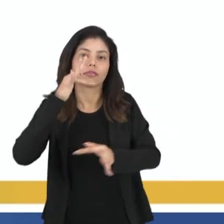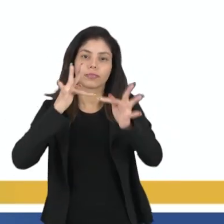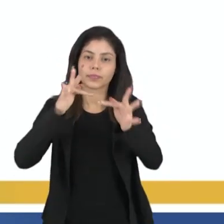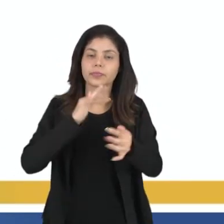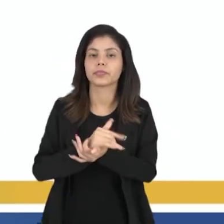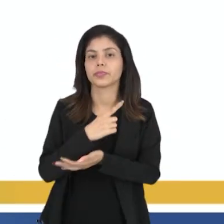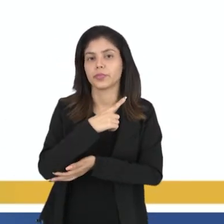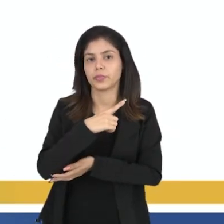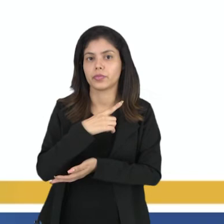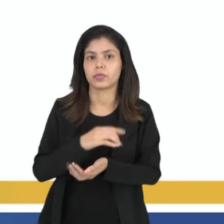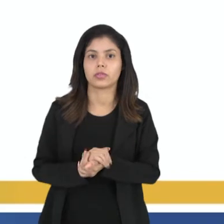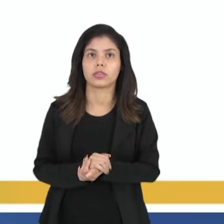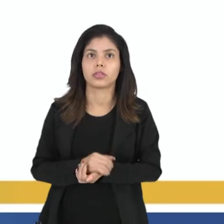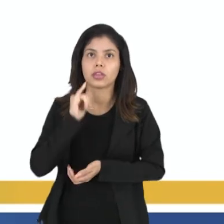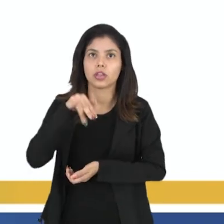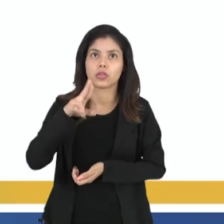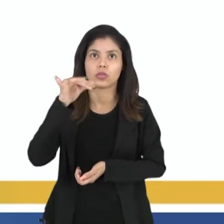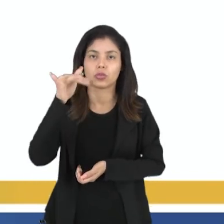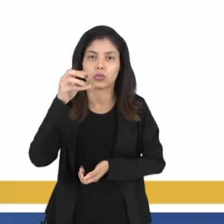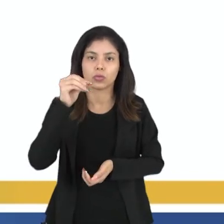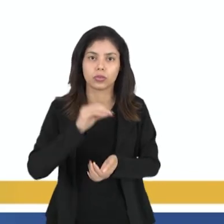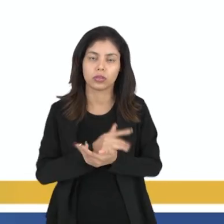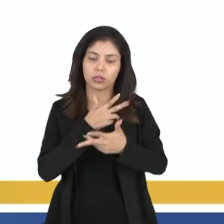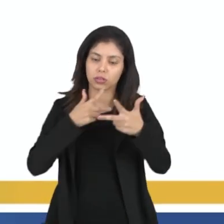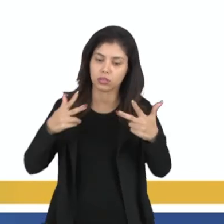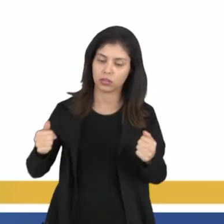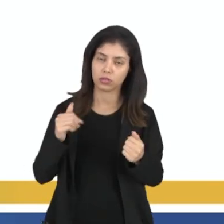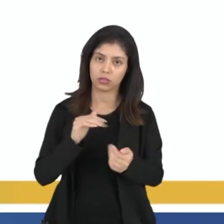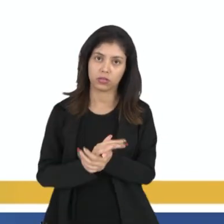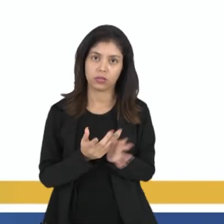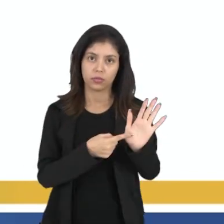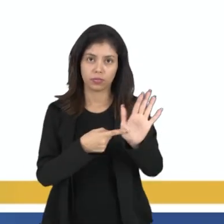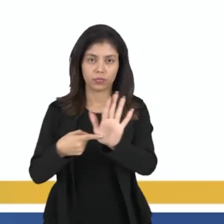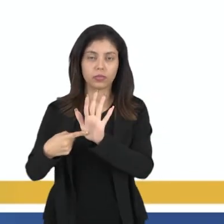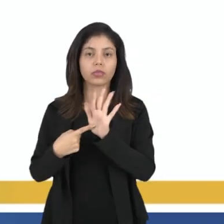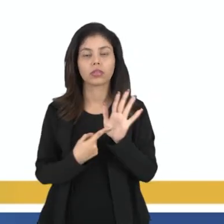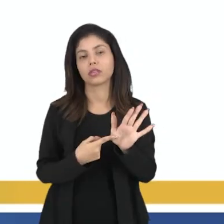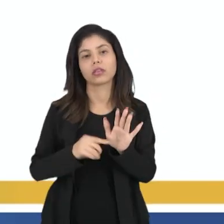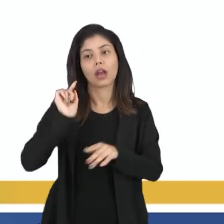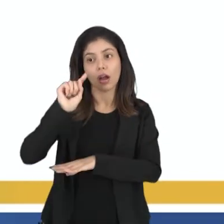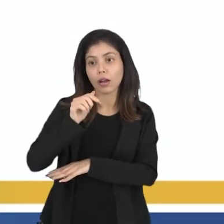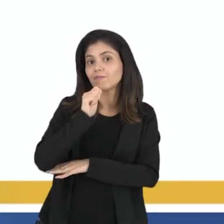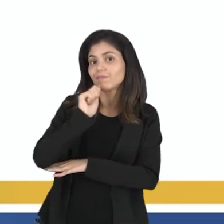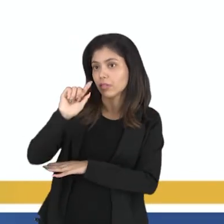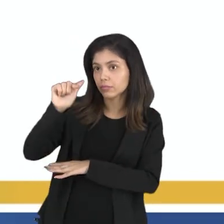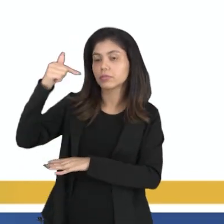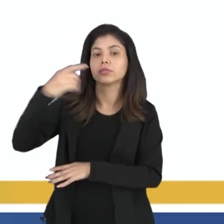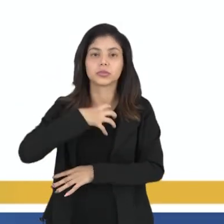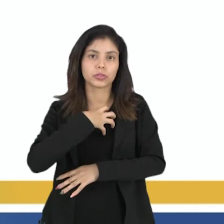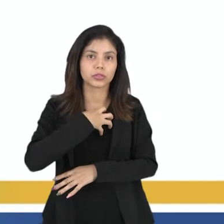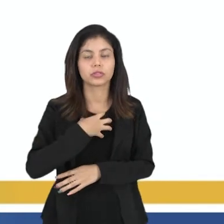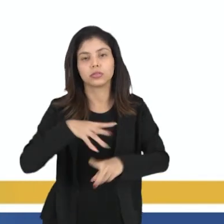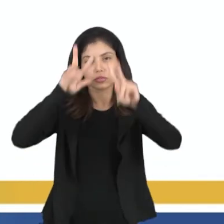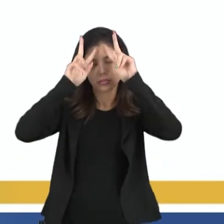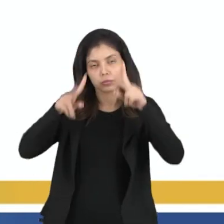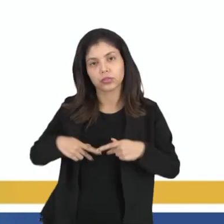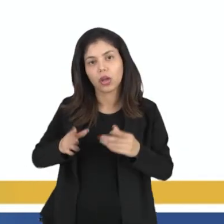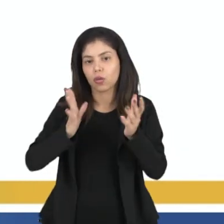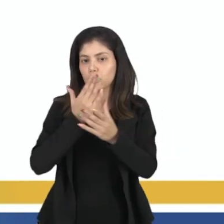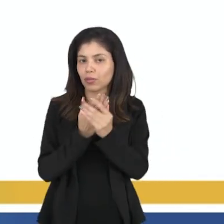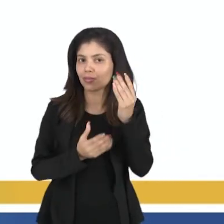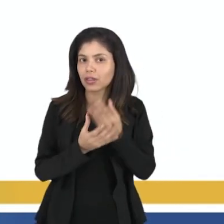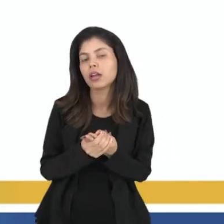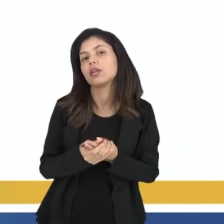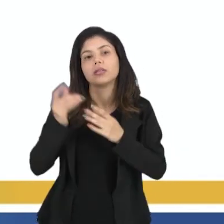você tem, que é o númeno, que é o conhecimento das coisas transcendental, que está além dos sentidos humanos, que você não pode tocar,